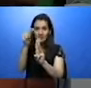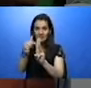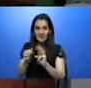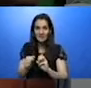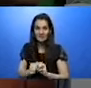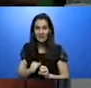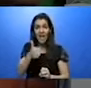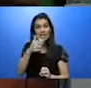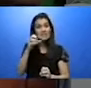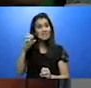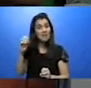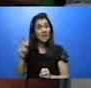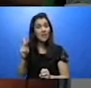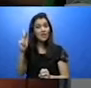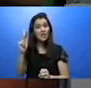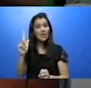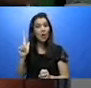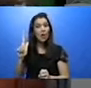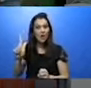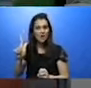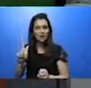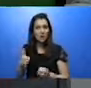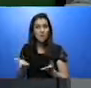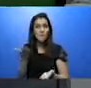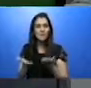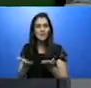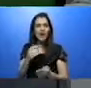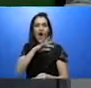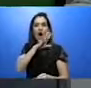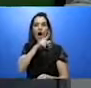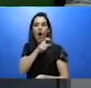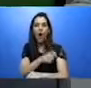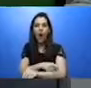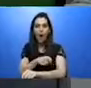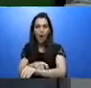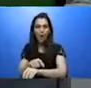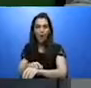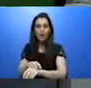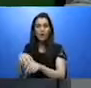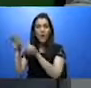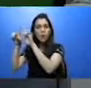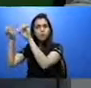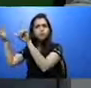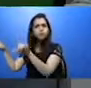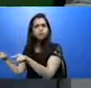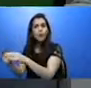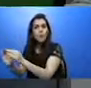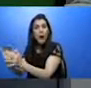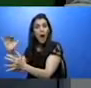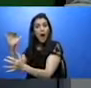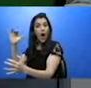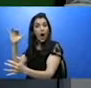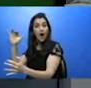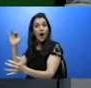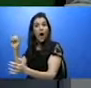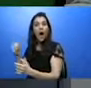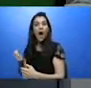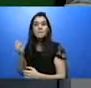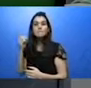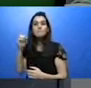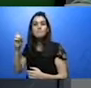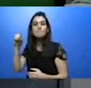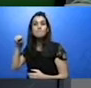100 quilogramas. Olha lá, o peso da onça. E aqui, né, no cubo maior, nós temos 1000, ou seja,